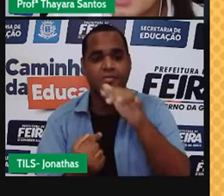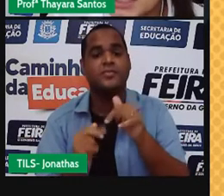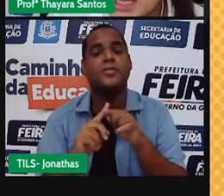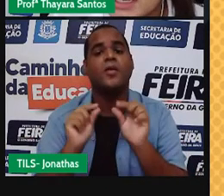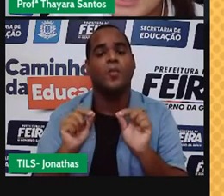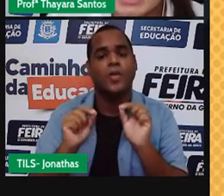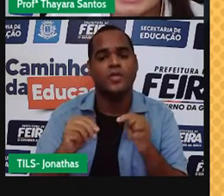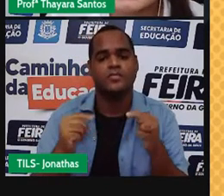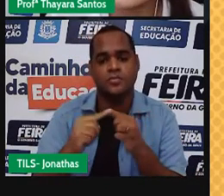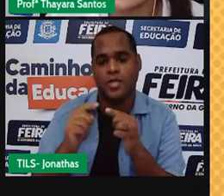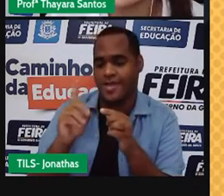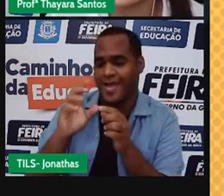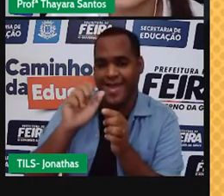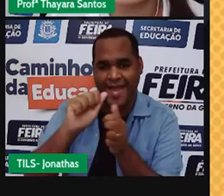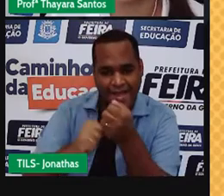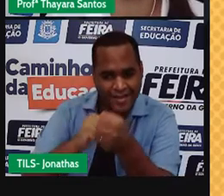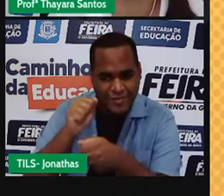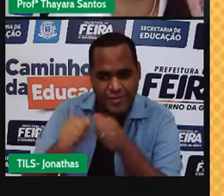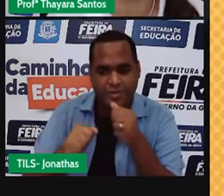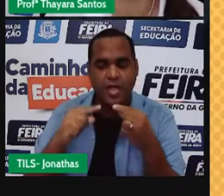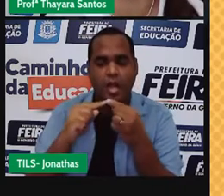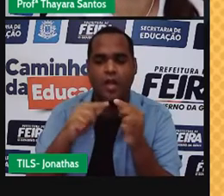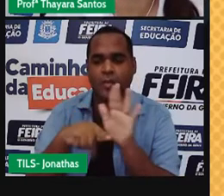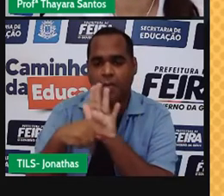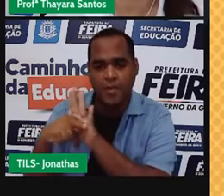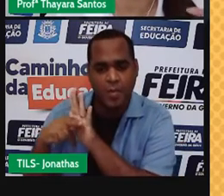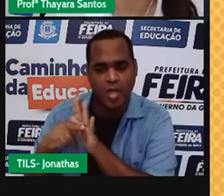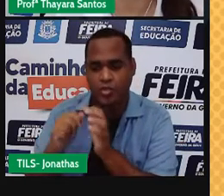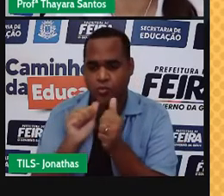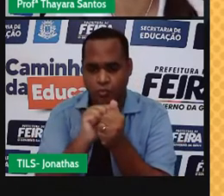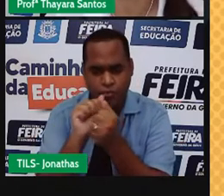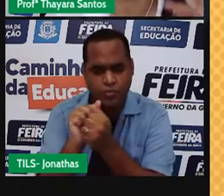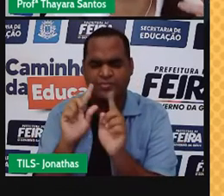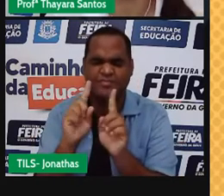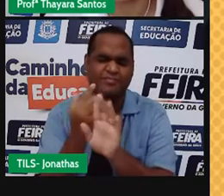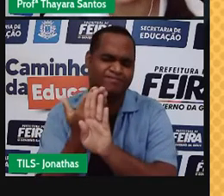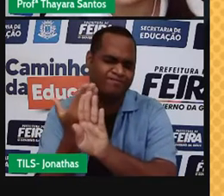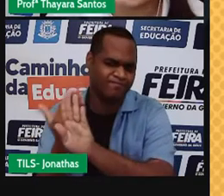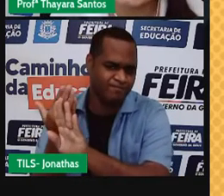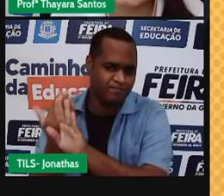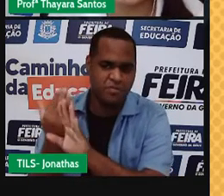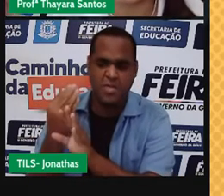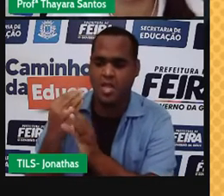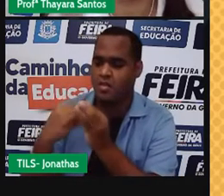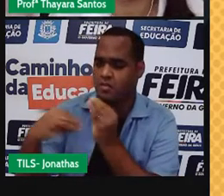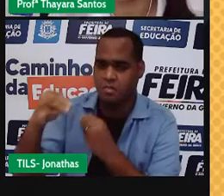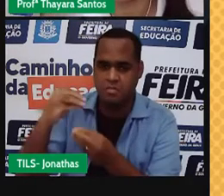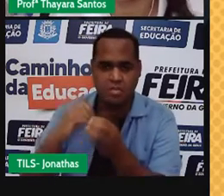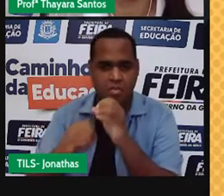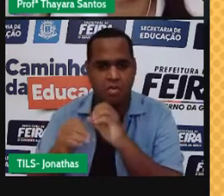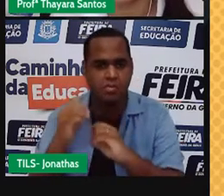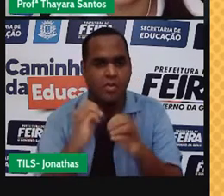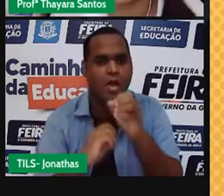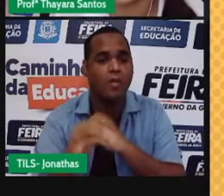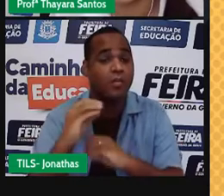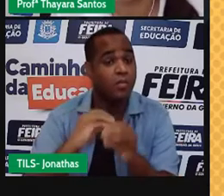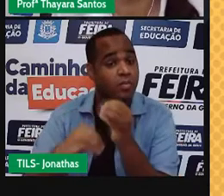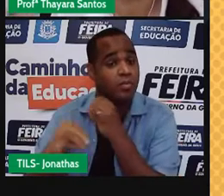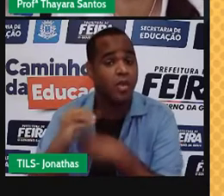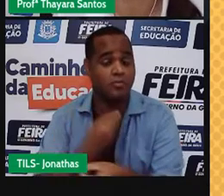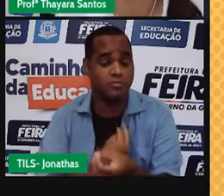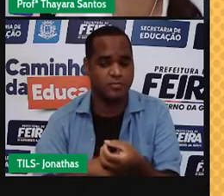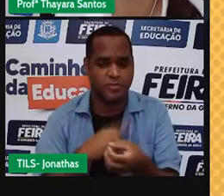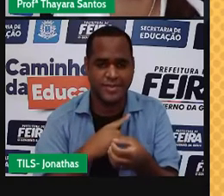substância essa matéria Eles não estão mais juntos eles estão separados e agitação entre essas moléculas é muito